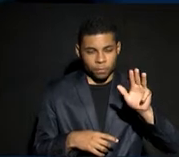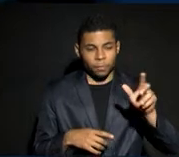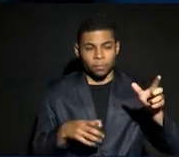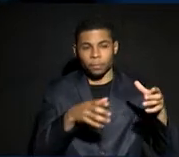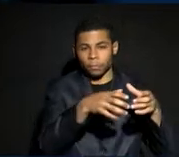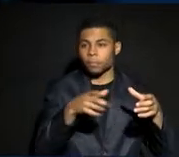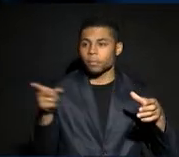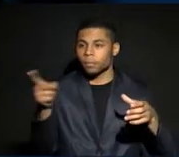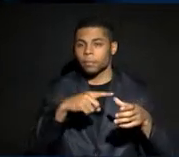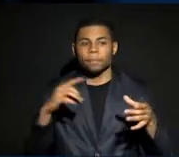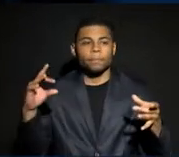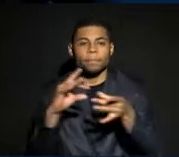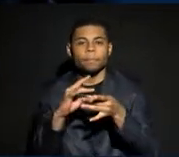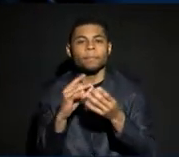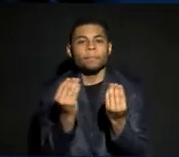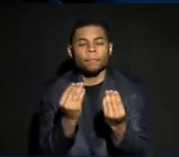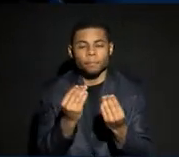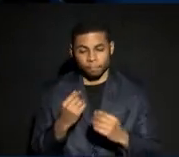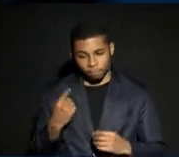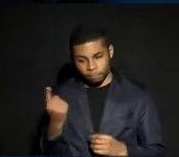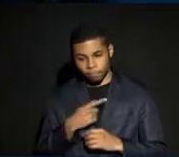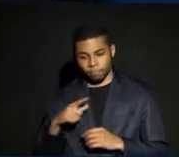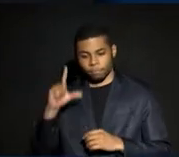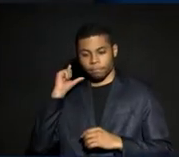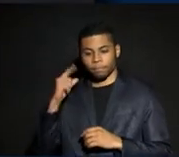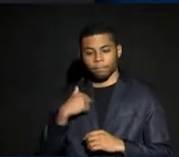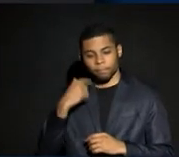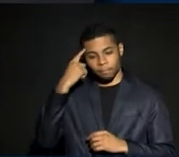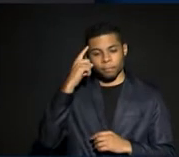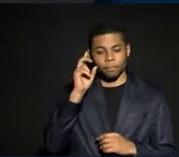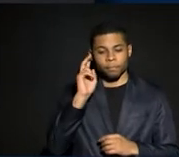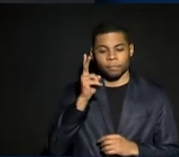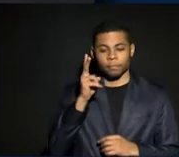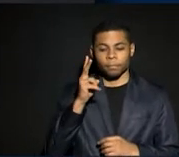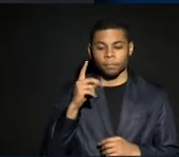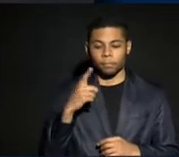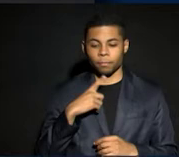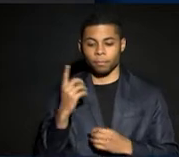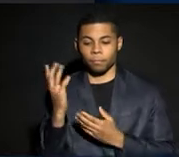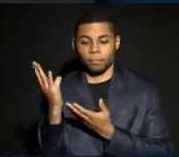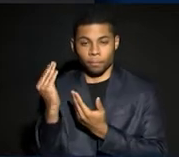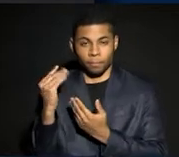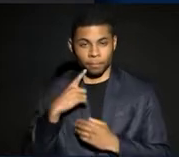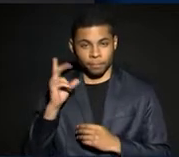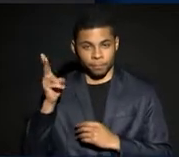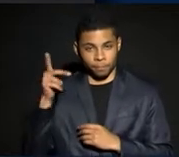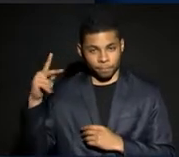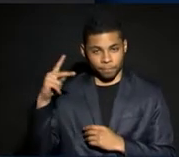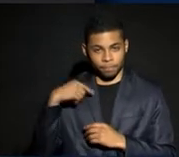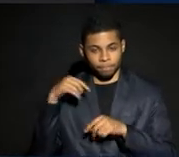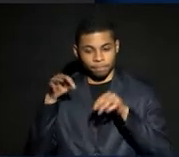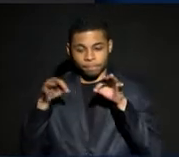de aliança que vai do PSOL, da juventude do PSOL,